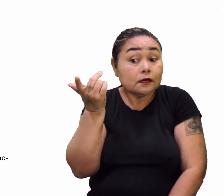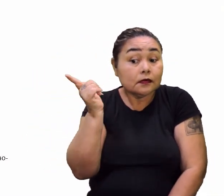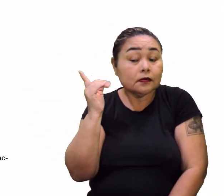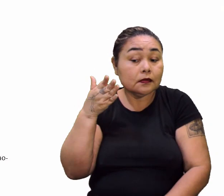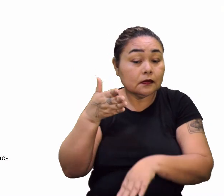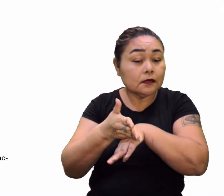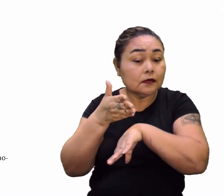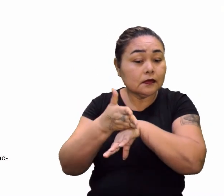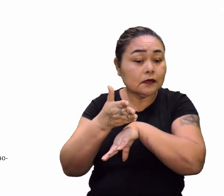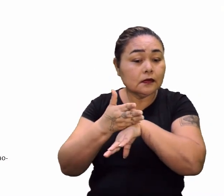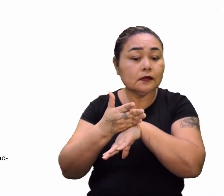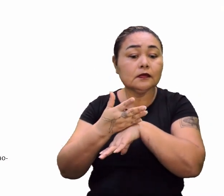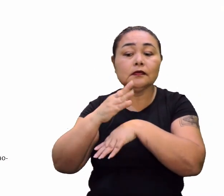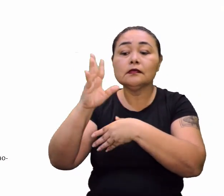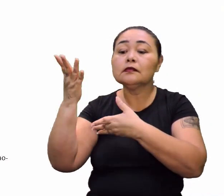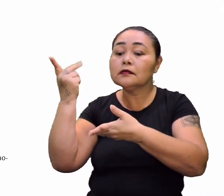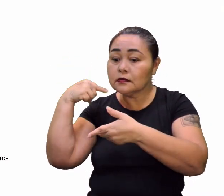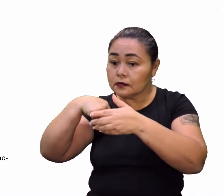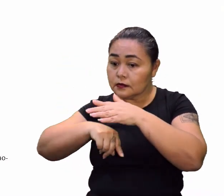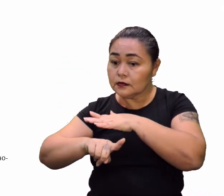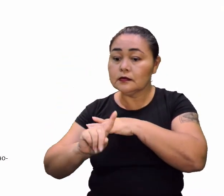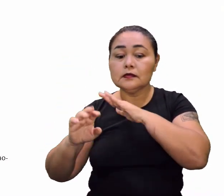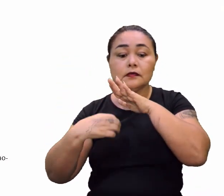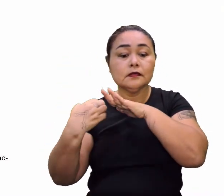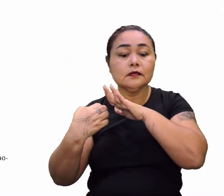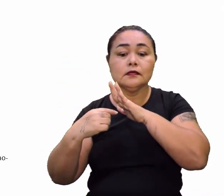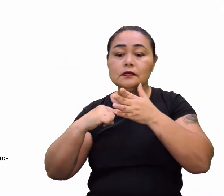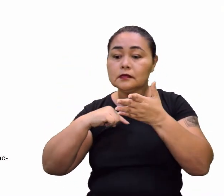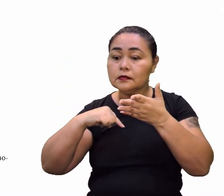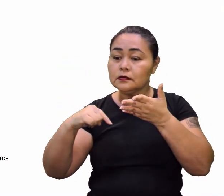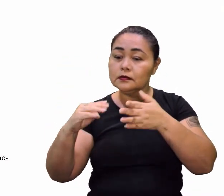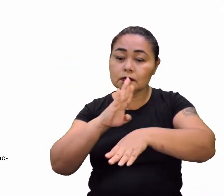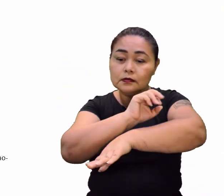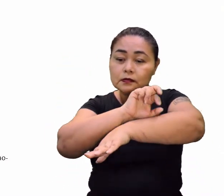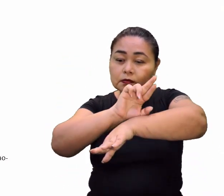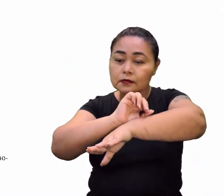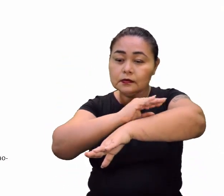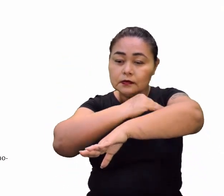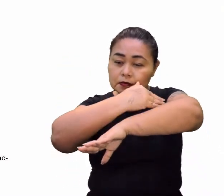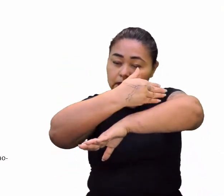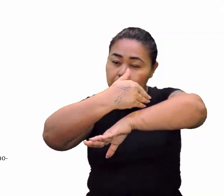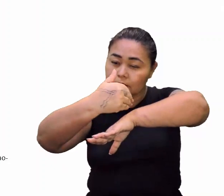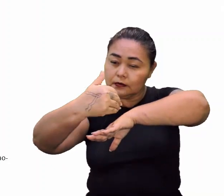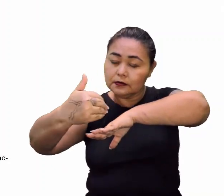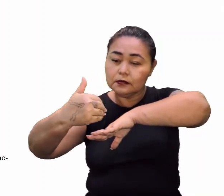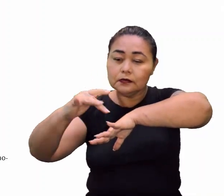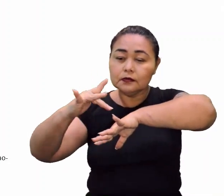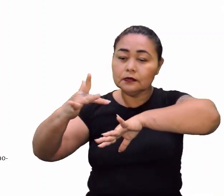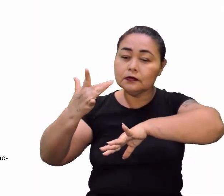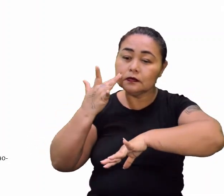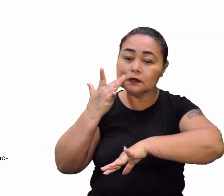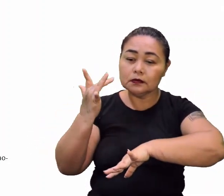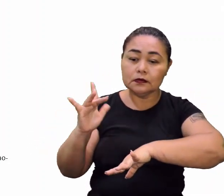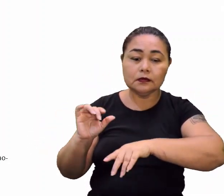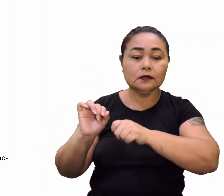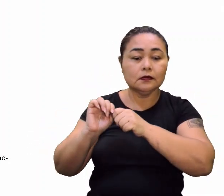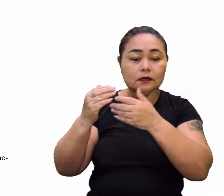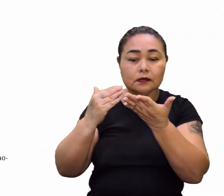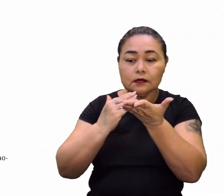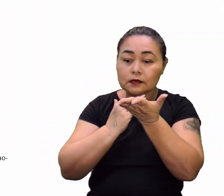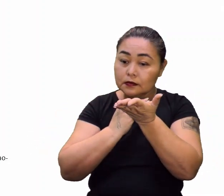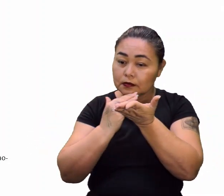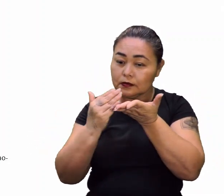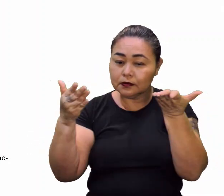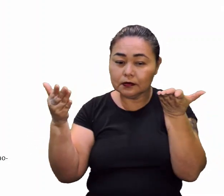participar desse empreendimento. A Transamazônica está aí, a pista da mina de ouro. Comece